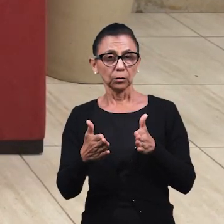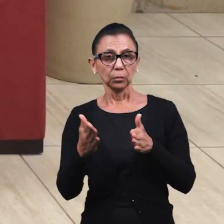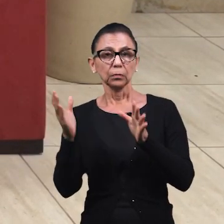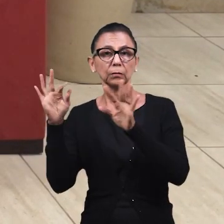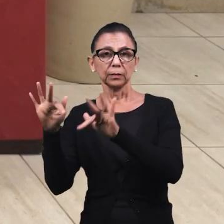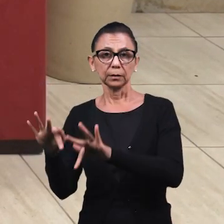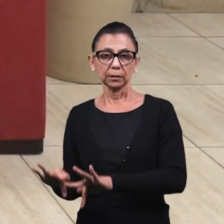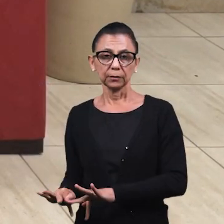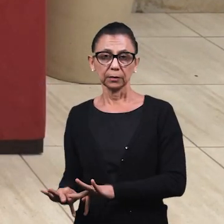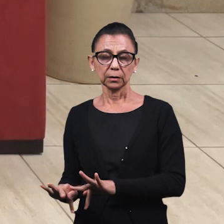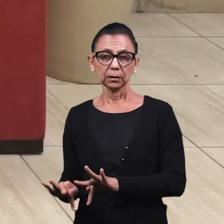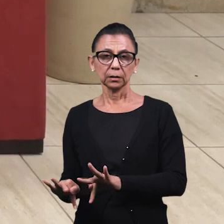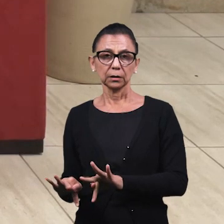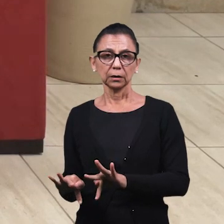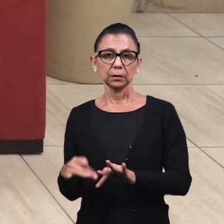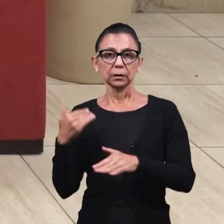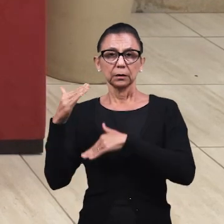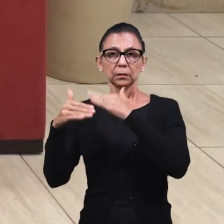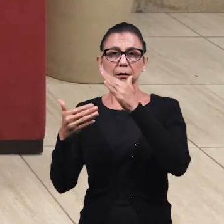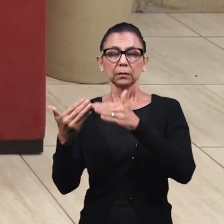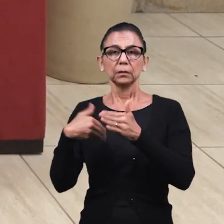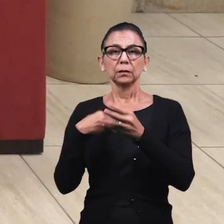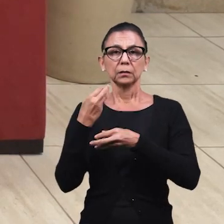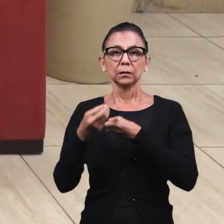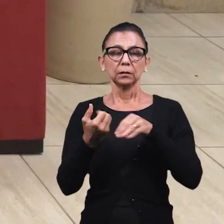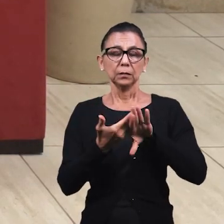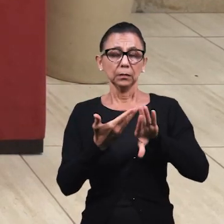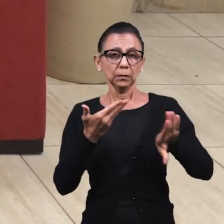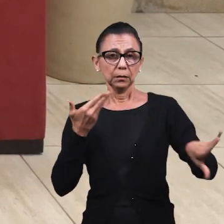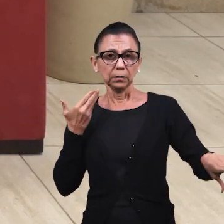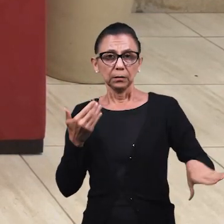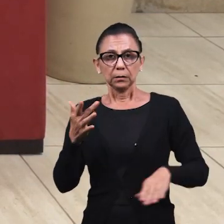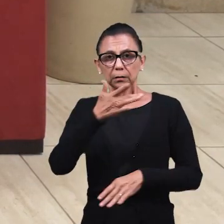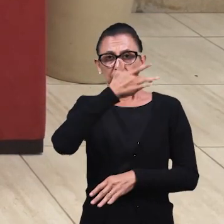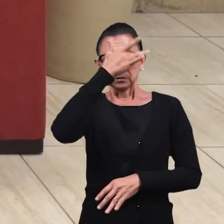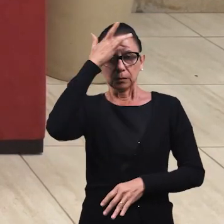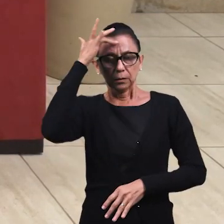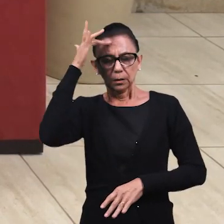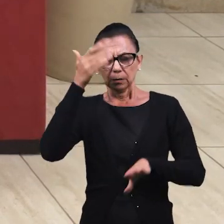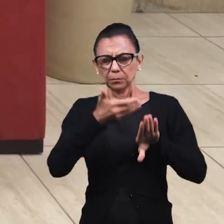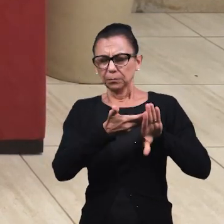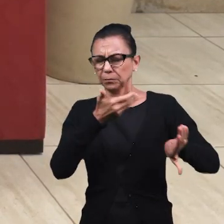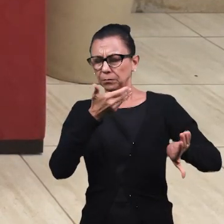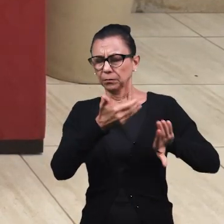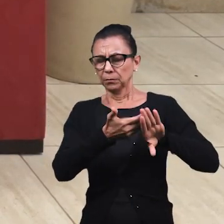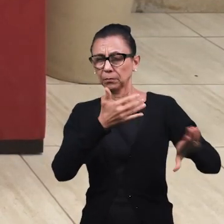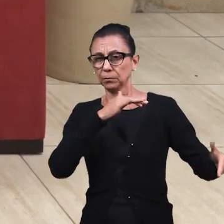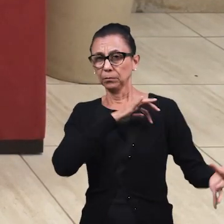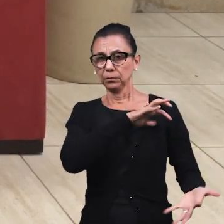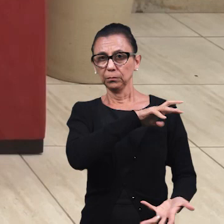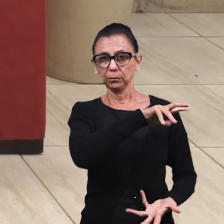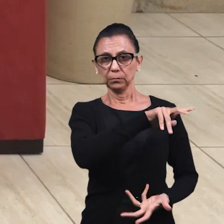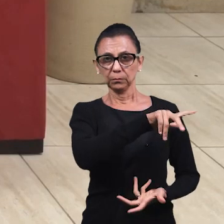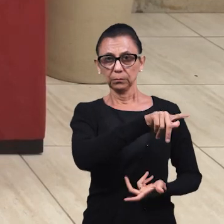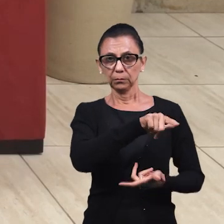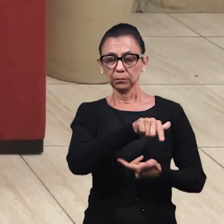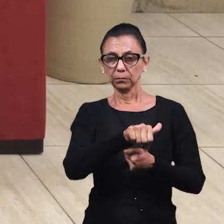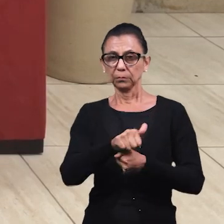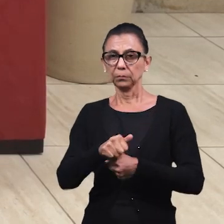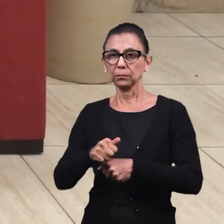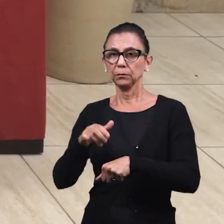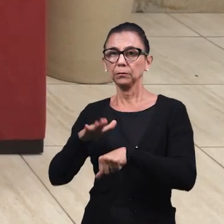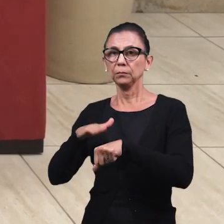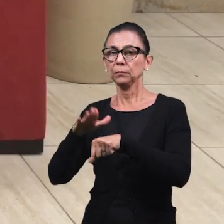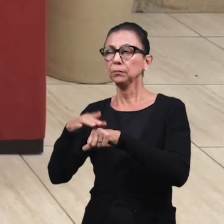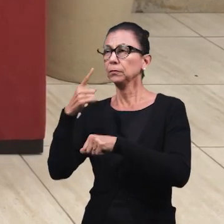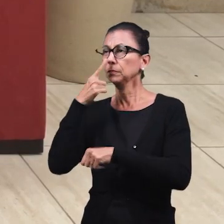tem que se dar em santificação. O homem, quanto mais santo ele for, quanto mais separado deste mundo, mais próximo ele